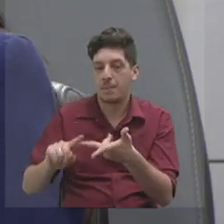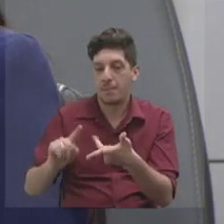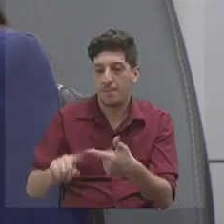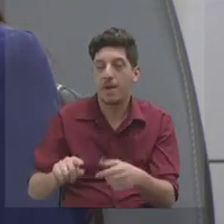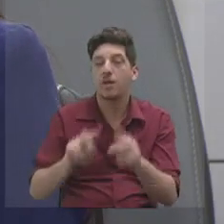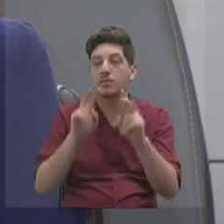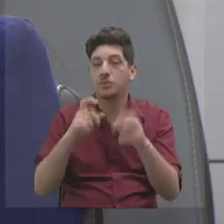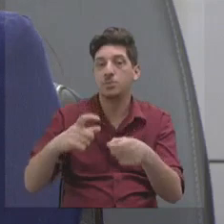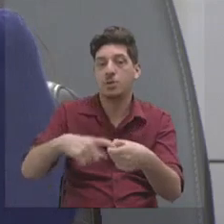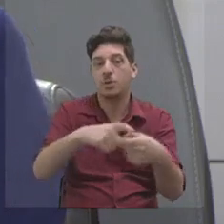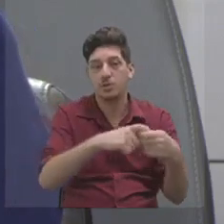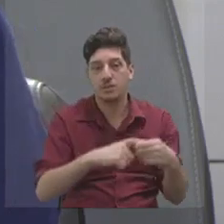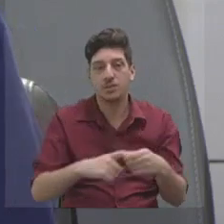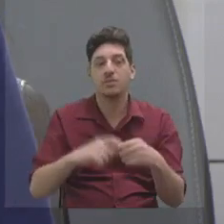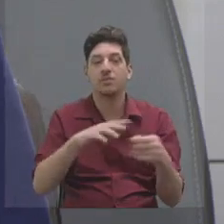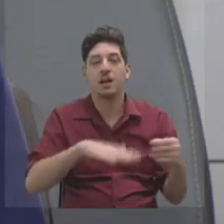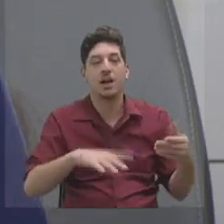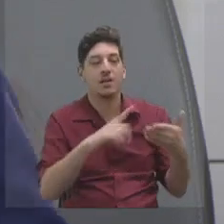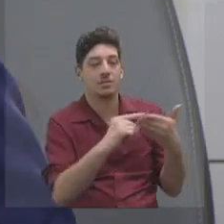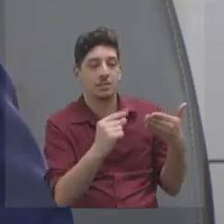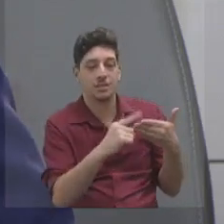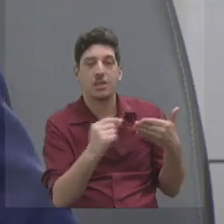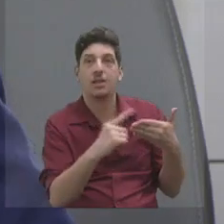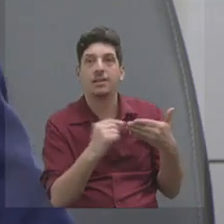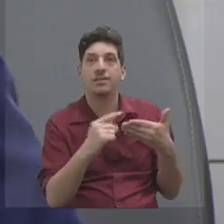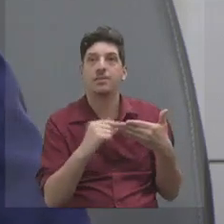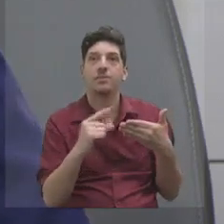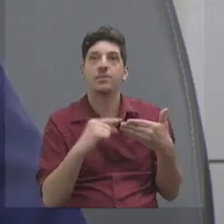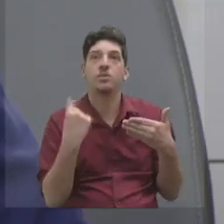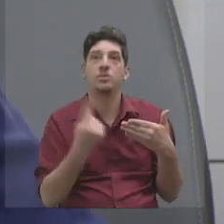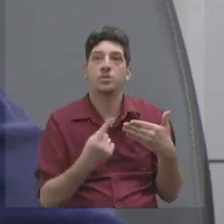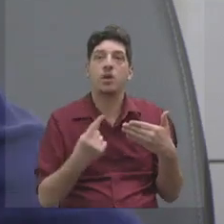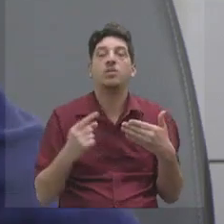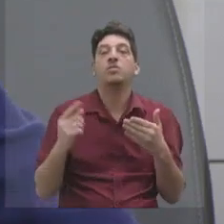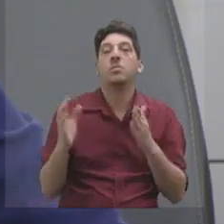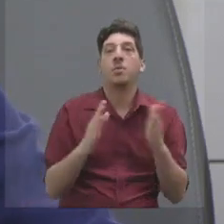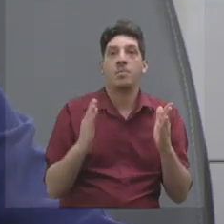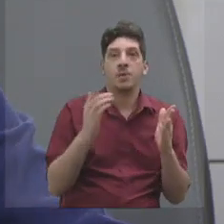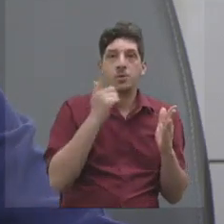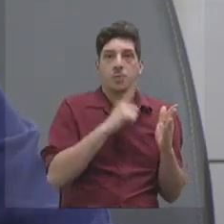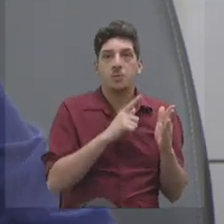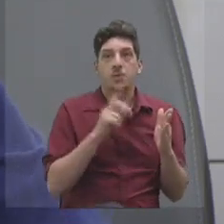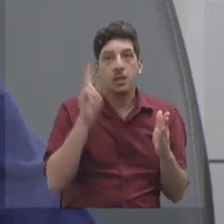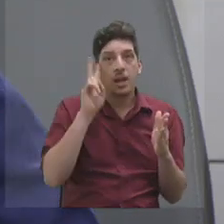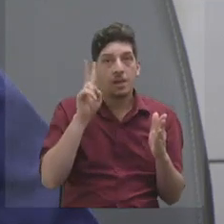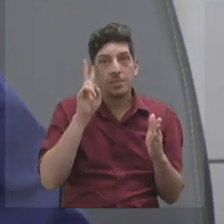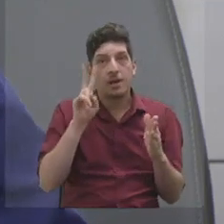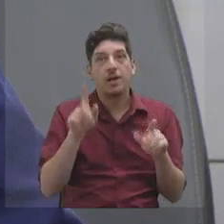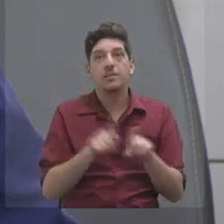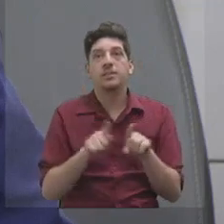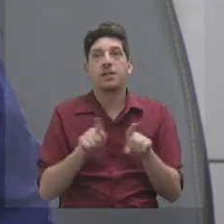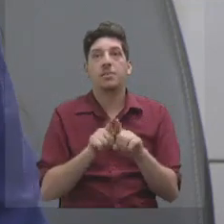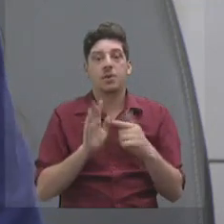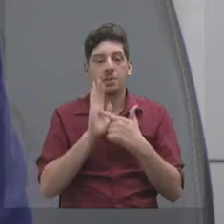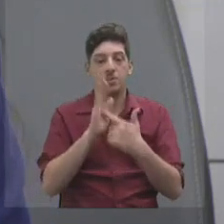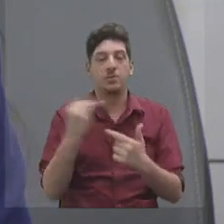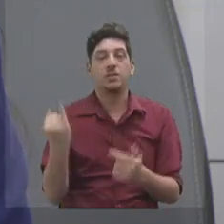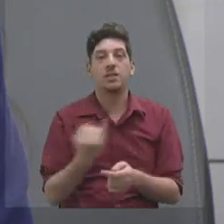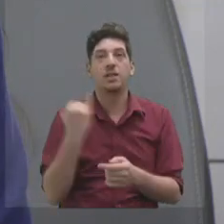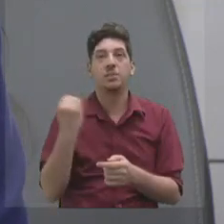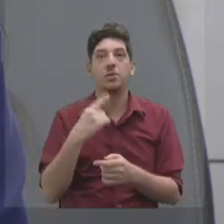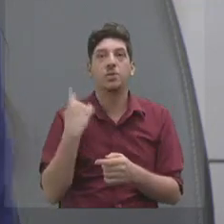concessões das rodovias do triângulo e foi um momento em que a gente pode relembrar e reforçar importância de nós